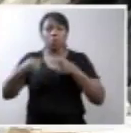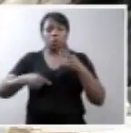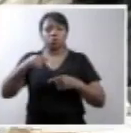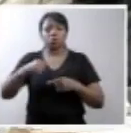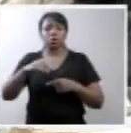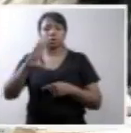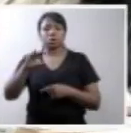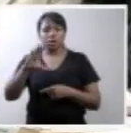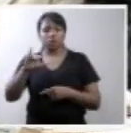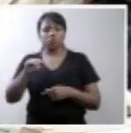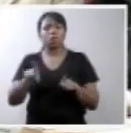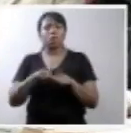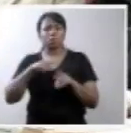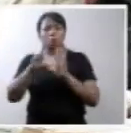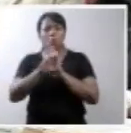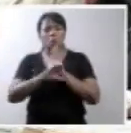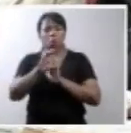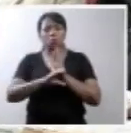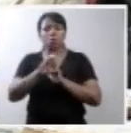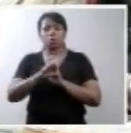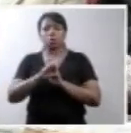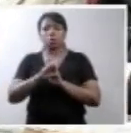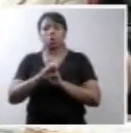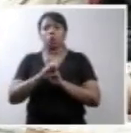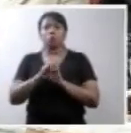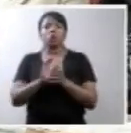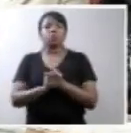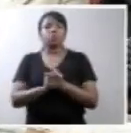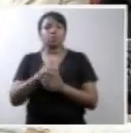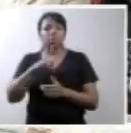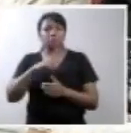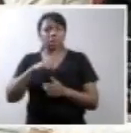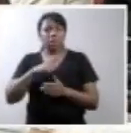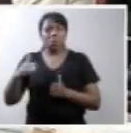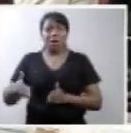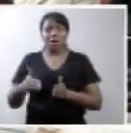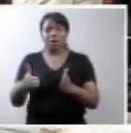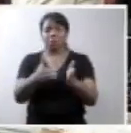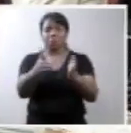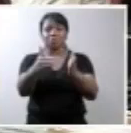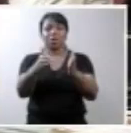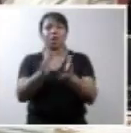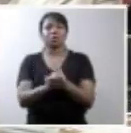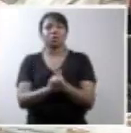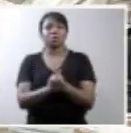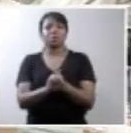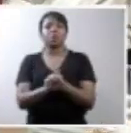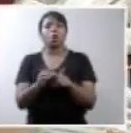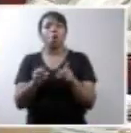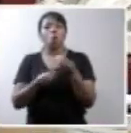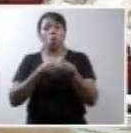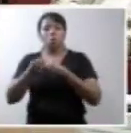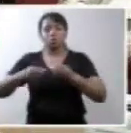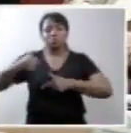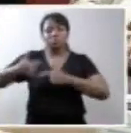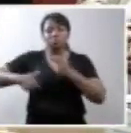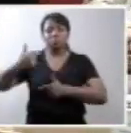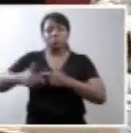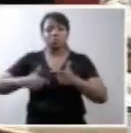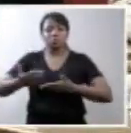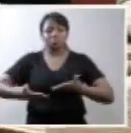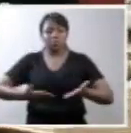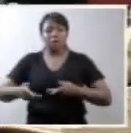um vasto currículo revelando portanto uma caminhada de